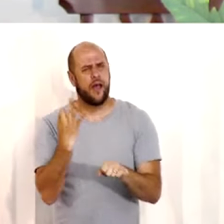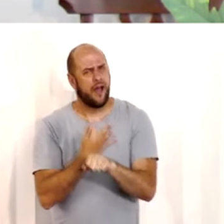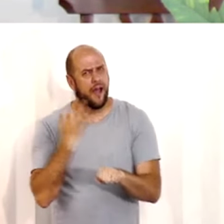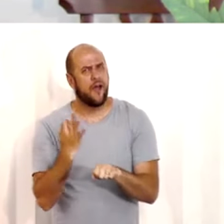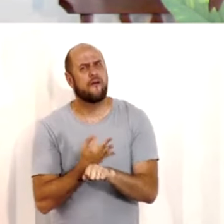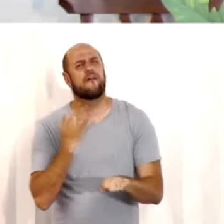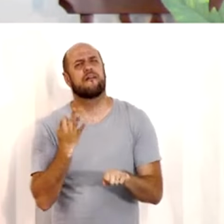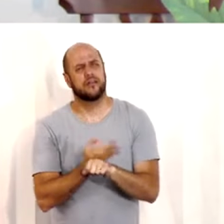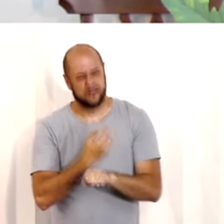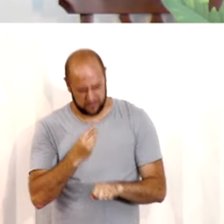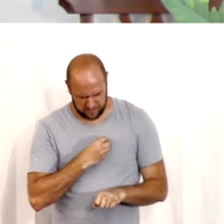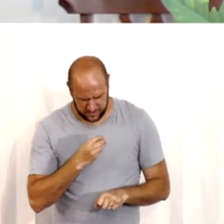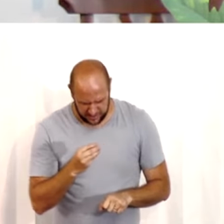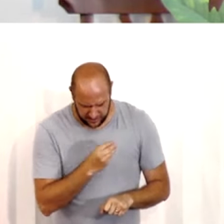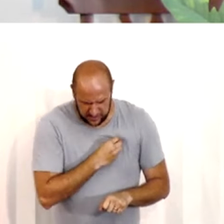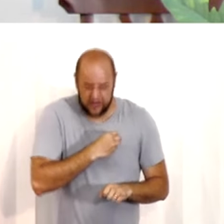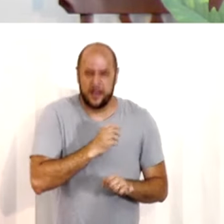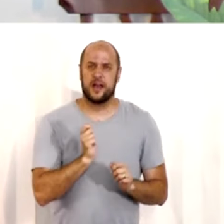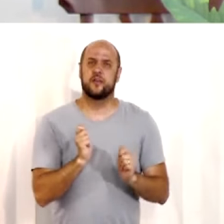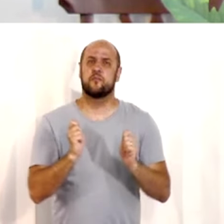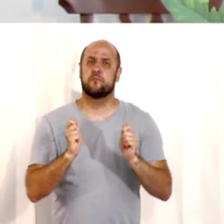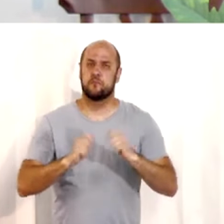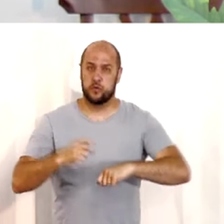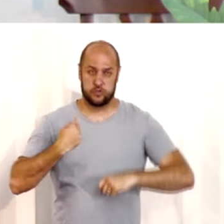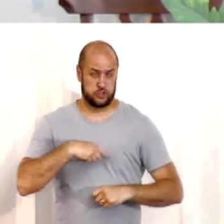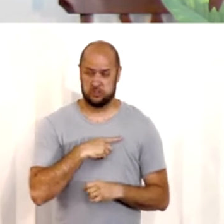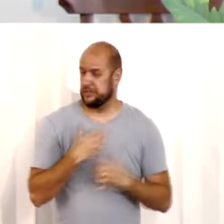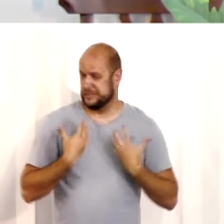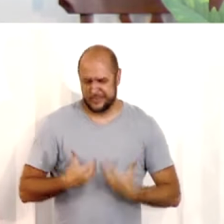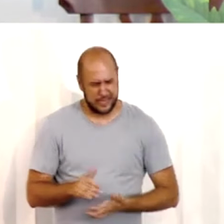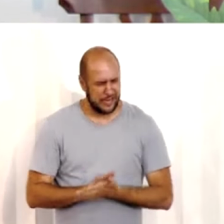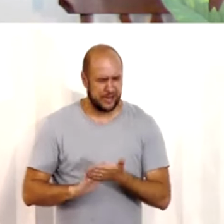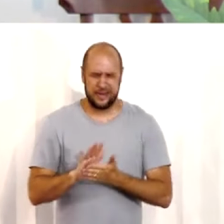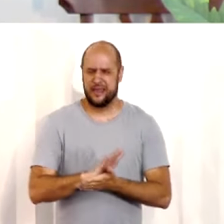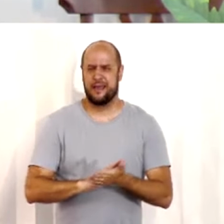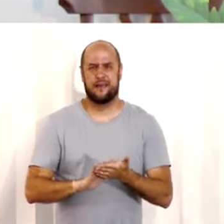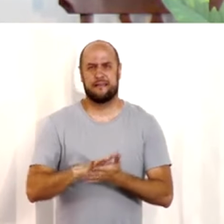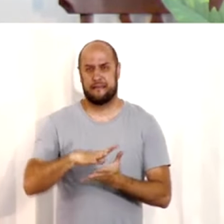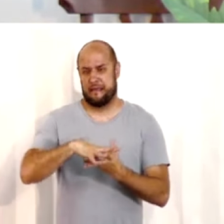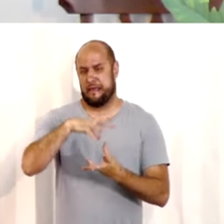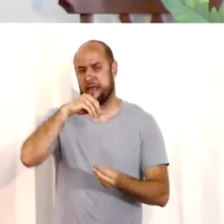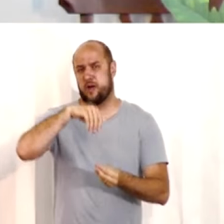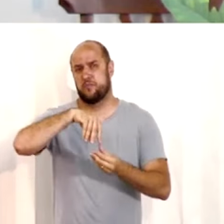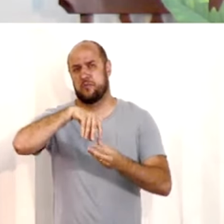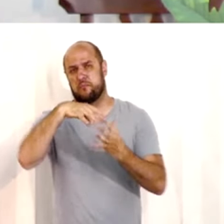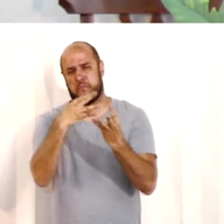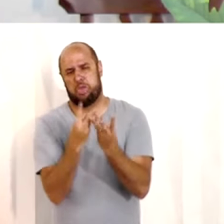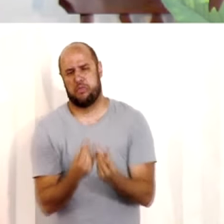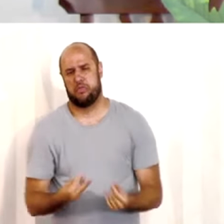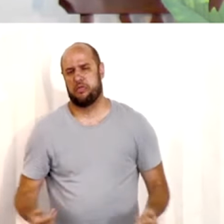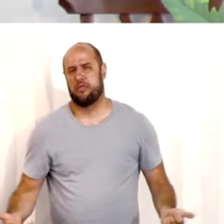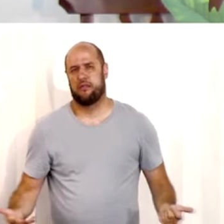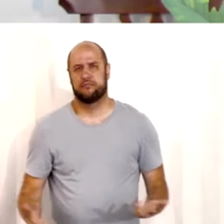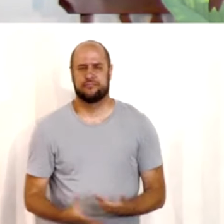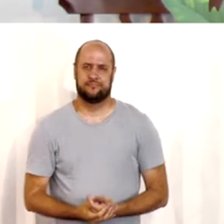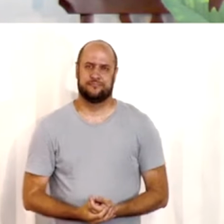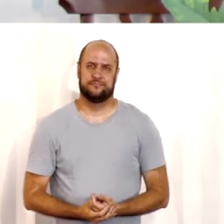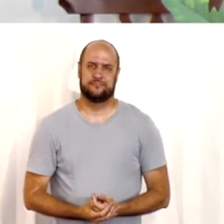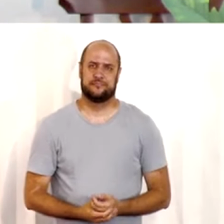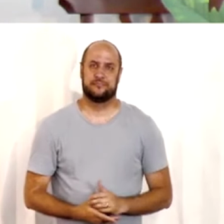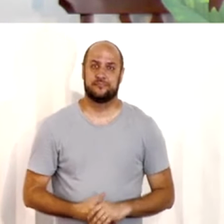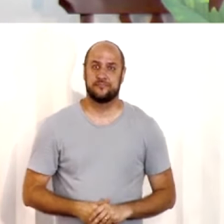pecadores contra si mesmos, para que não vos fatigueis desmaiando em vossas almas. Eu dei esse tema,